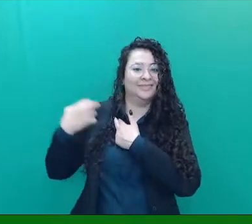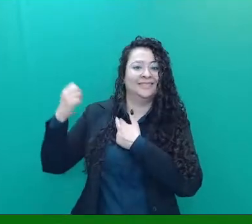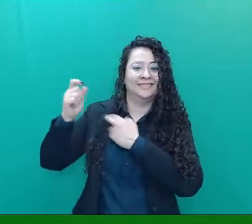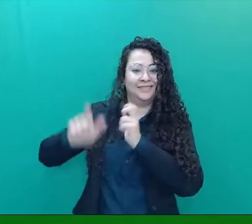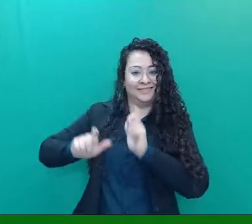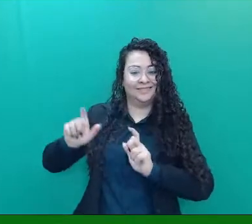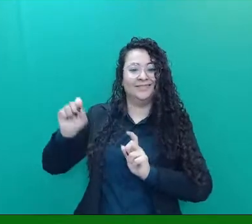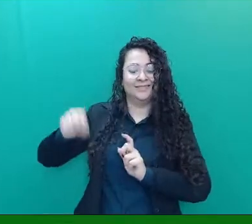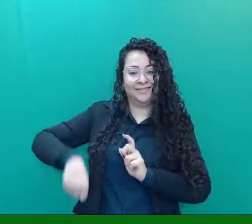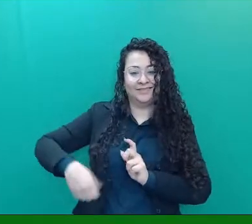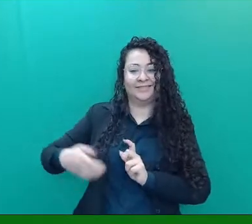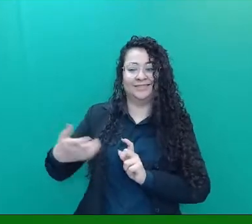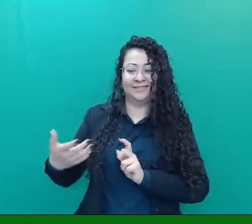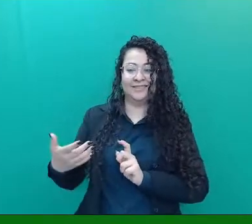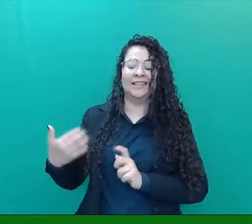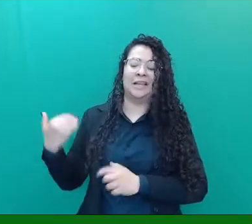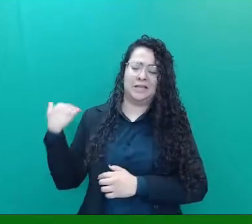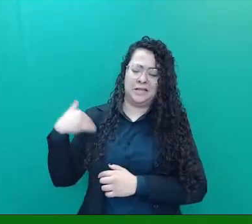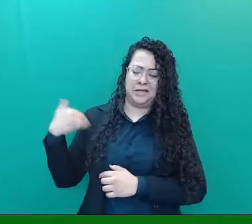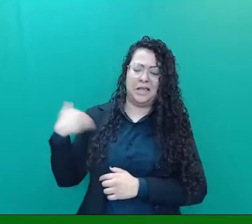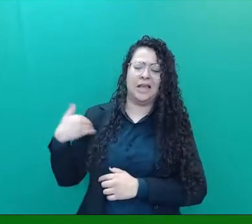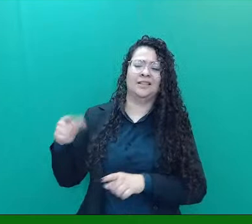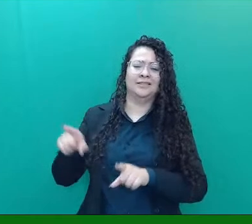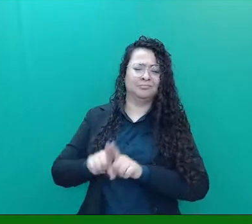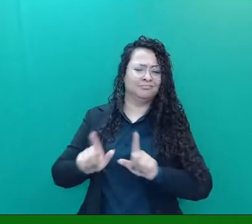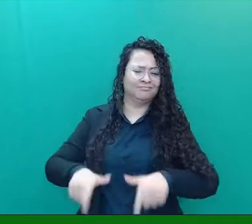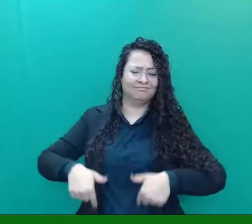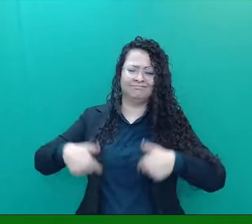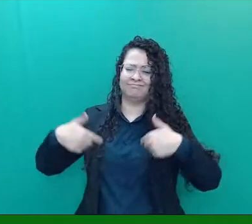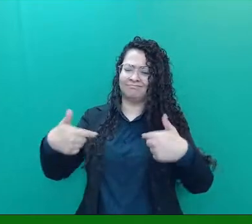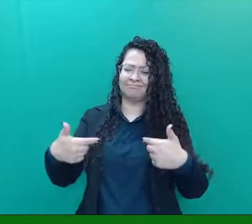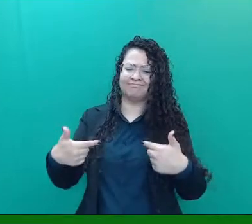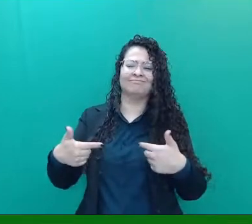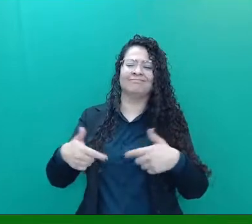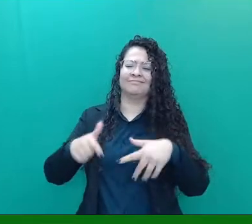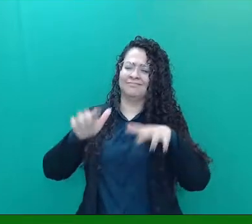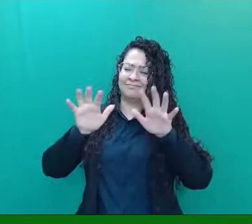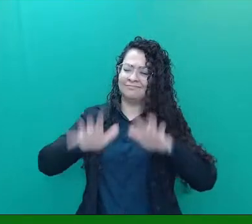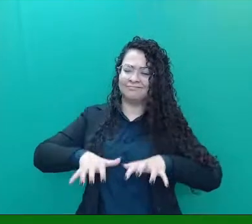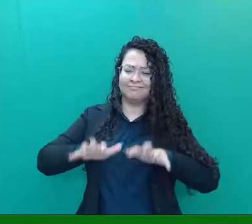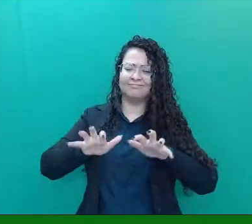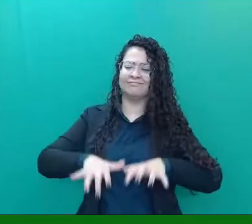Renata e com toda a capacidade, a sensibilidade que a Renata apresenta.